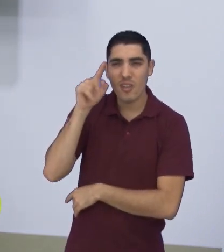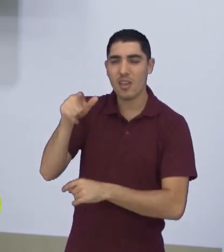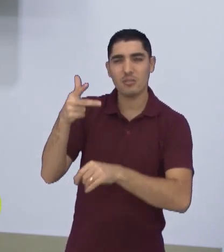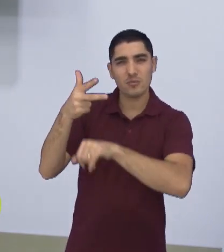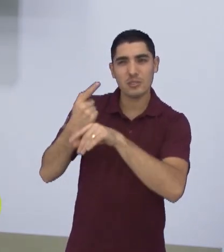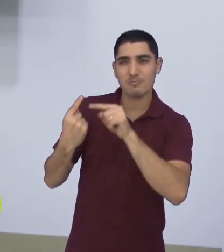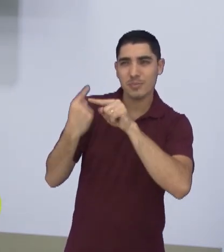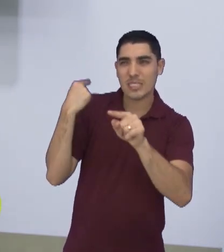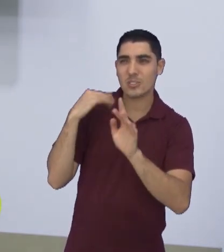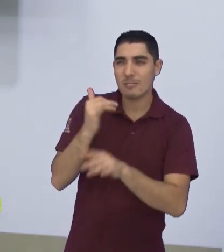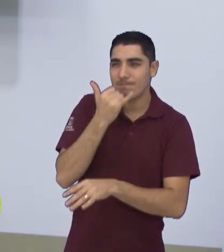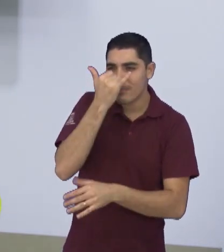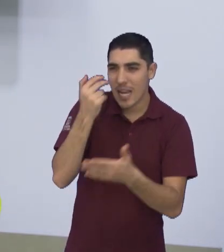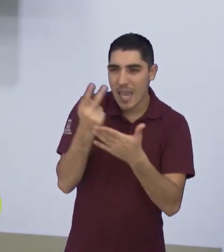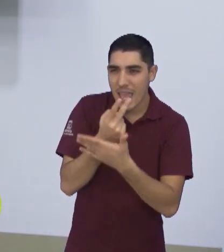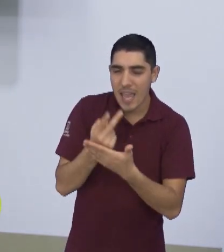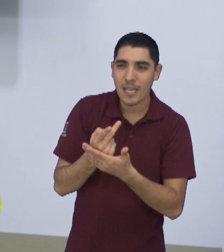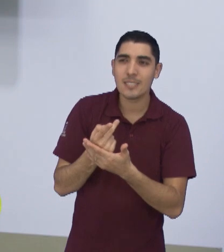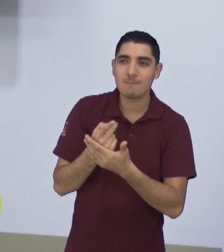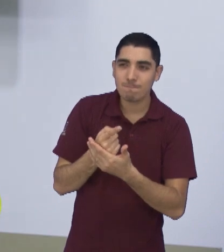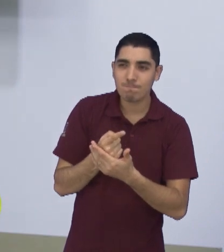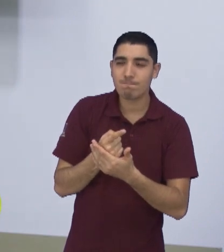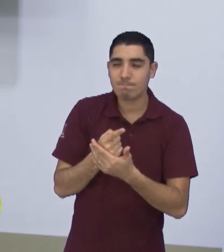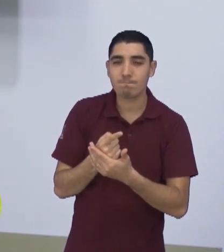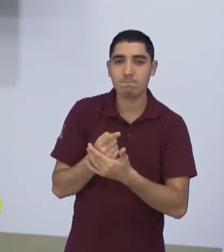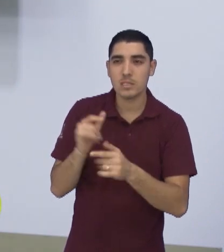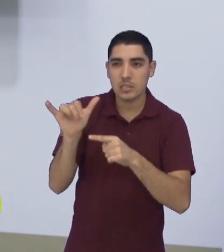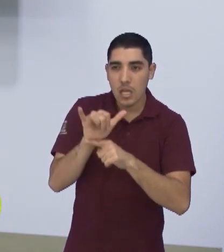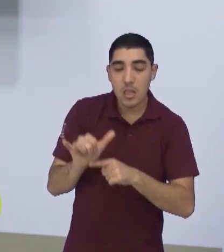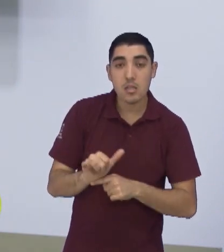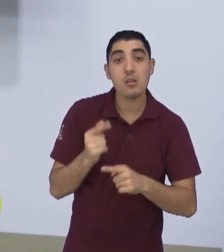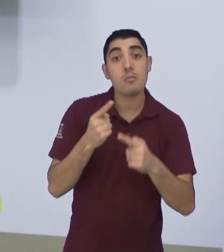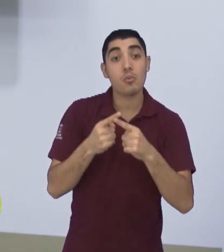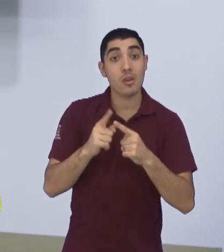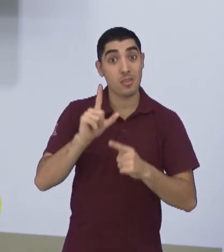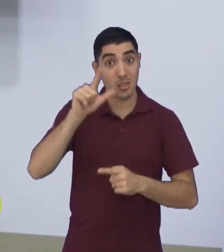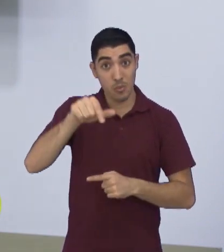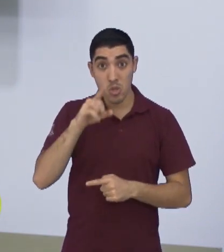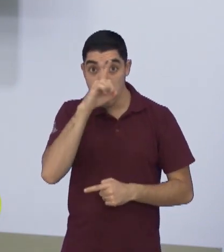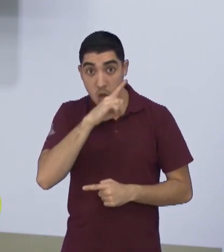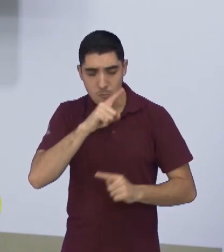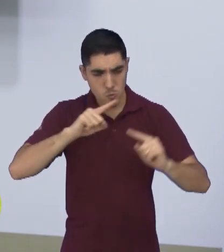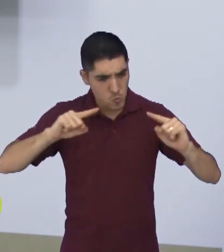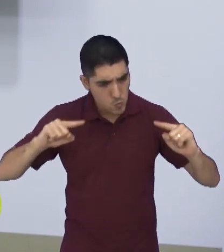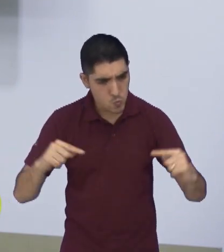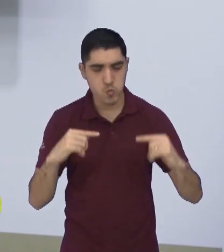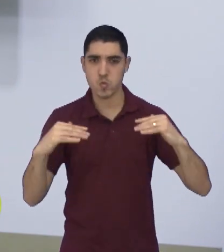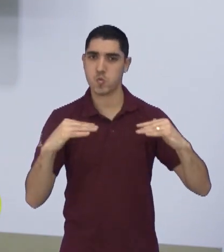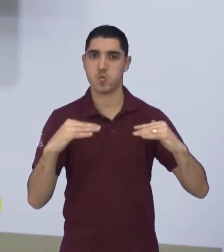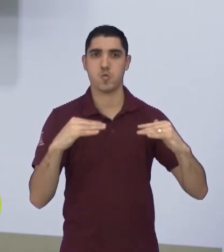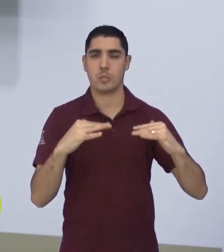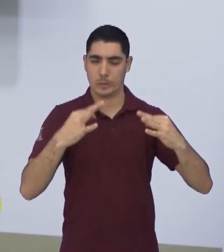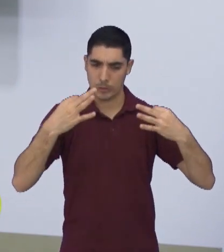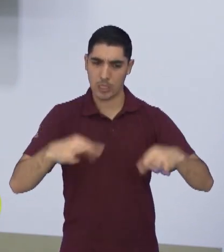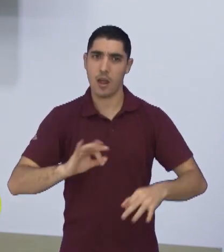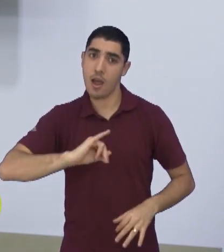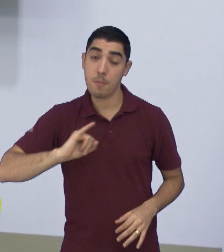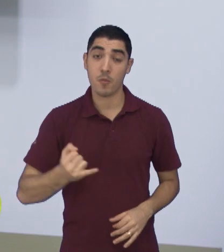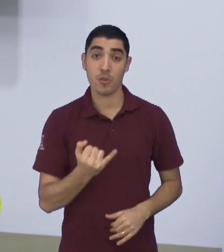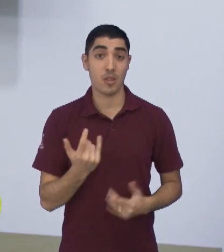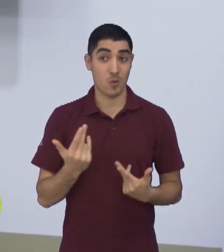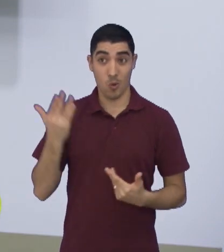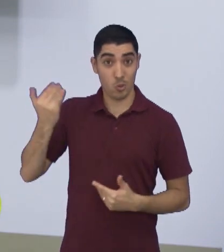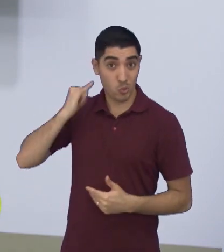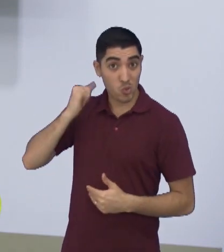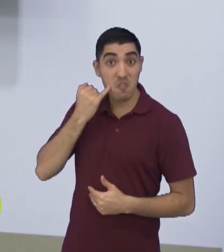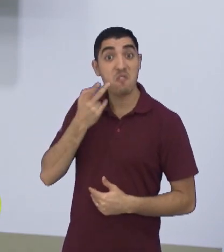o que deu certo, o que deu errado, para aplicar em quadra no domingo e aproveitar, como o João disse na matéria, que os ingressos